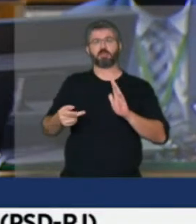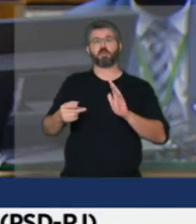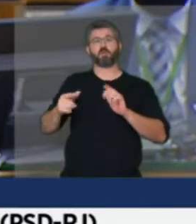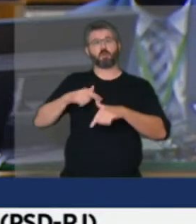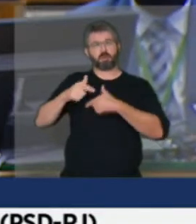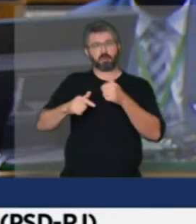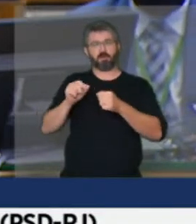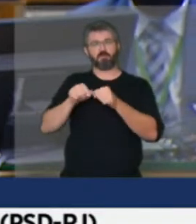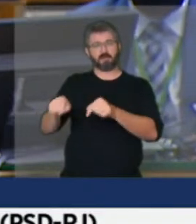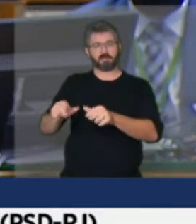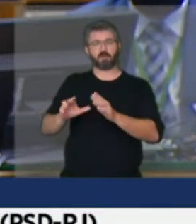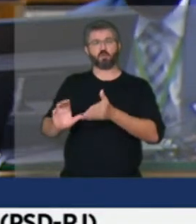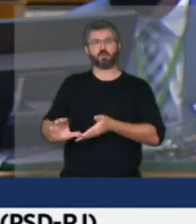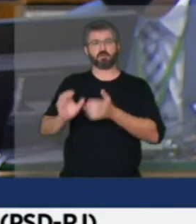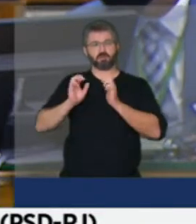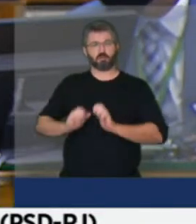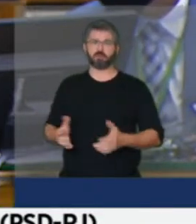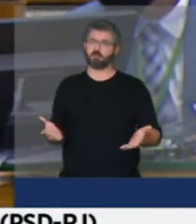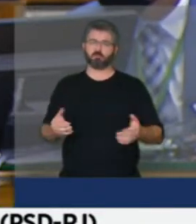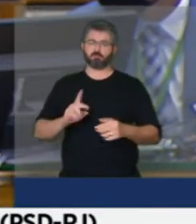continue, Vossa Excelência.